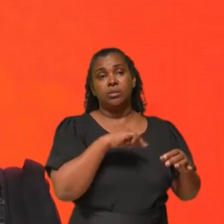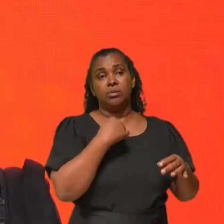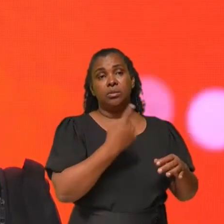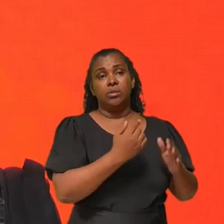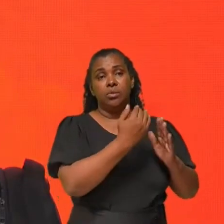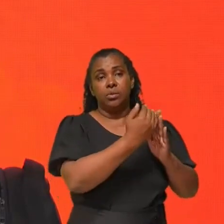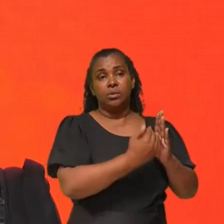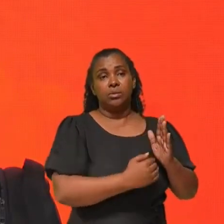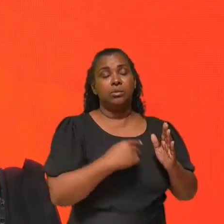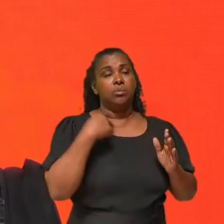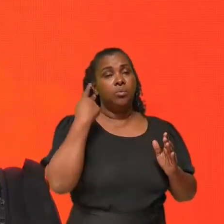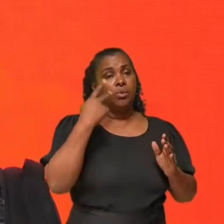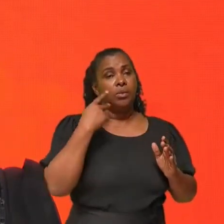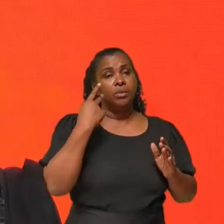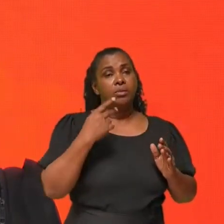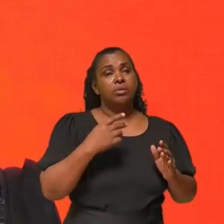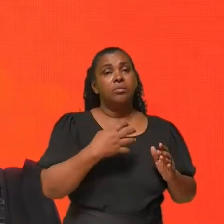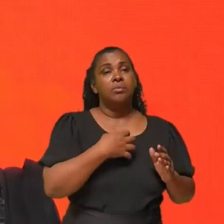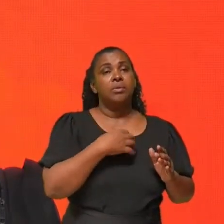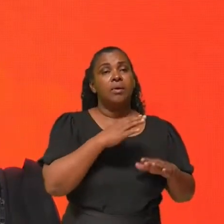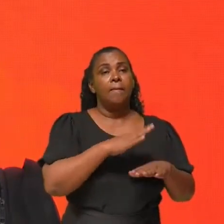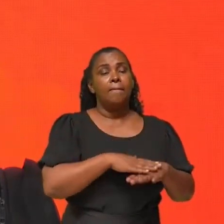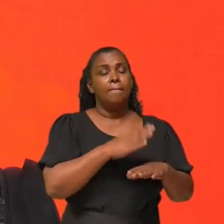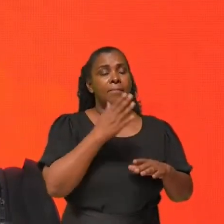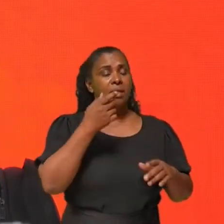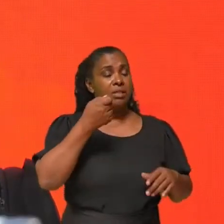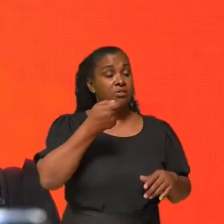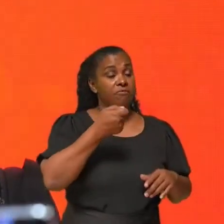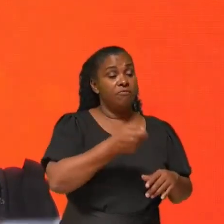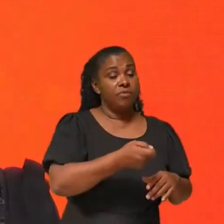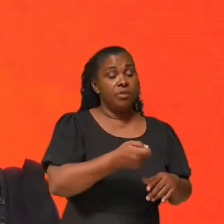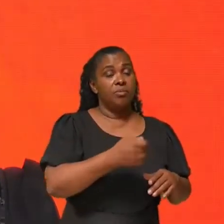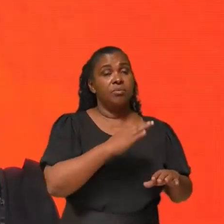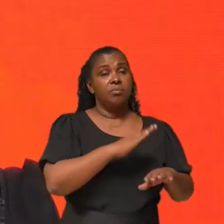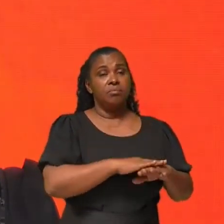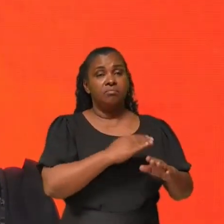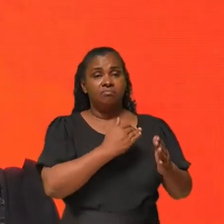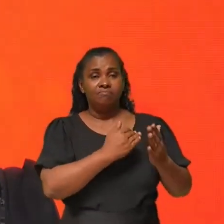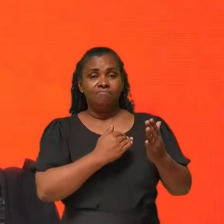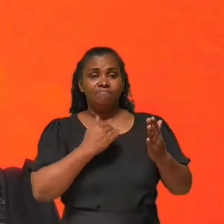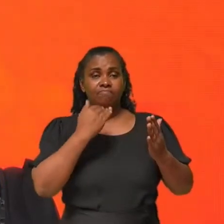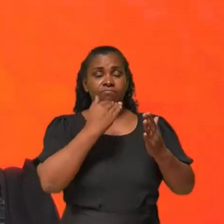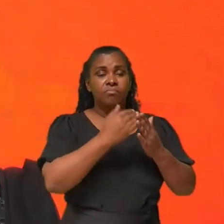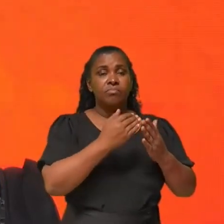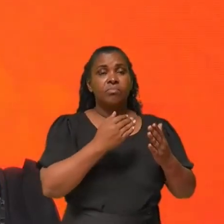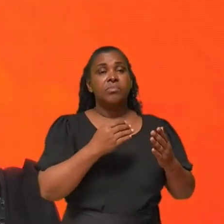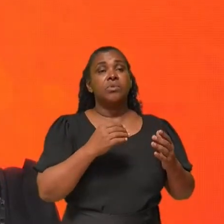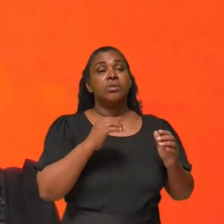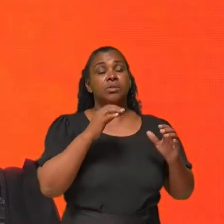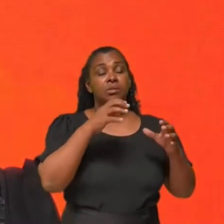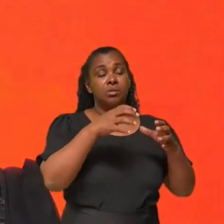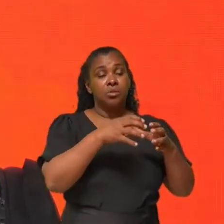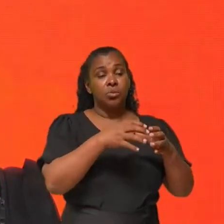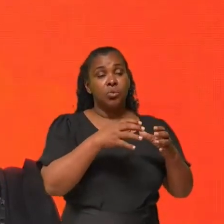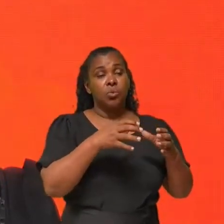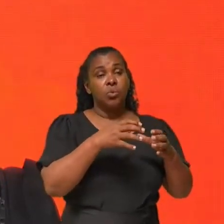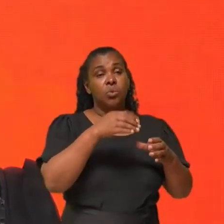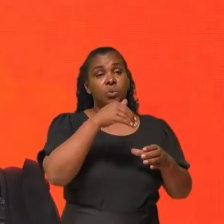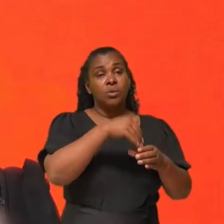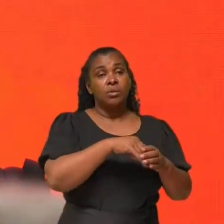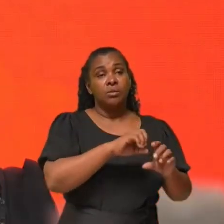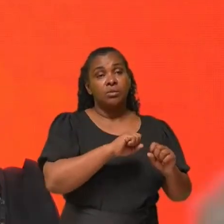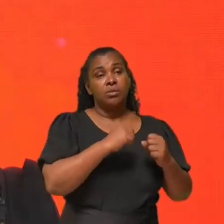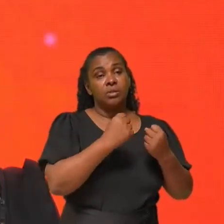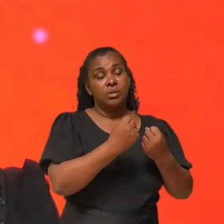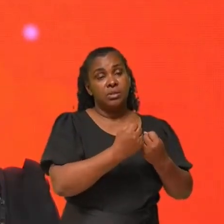mais massiva com a sociedade. Eu acho que esse é um grande desafio para nós, né? E, por fim, né,